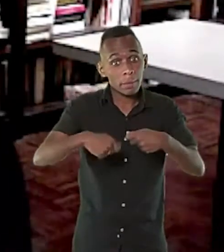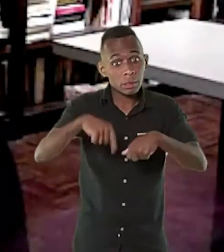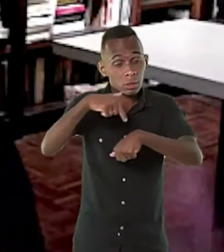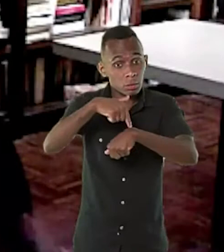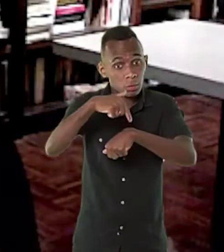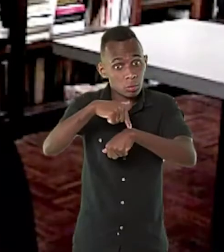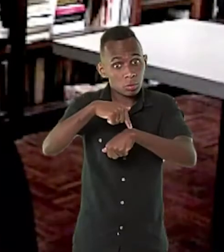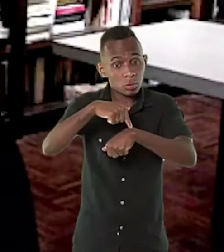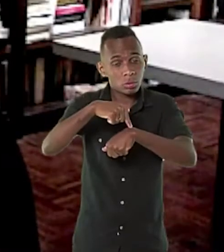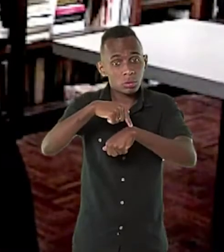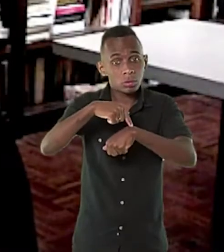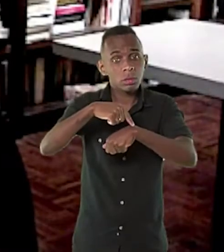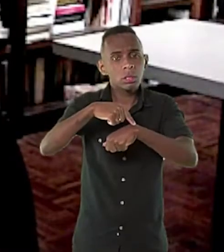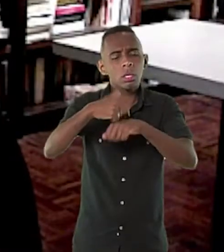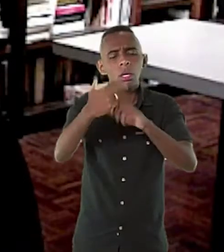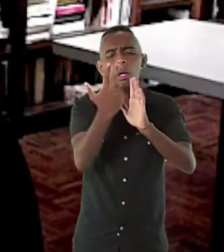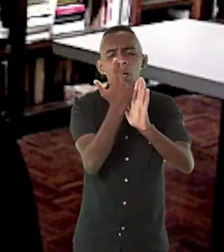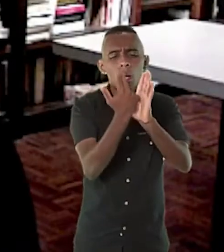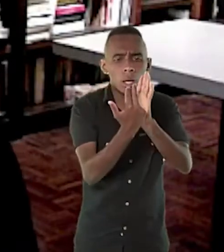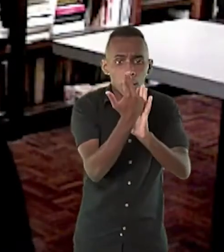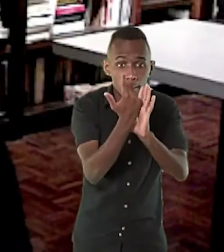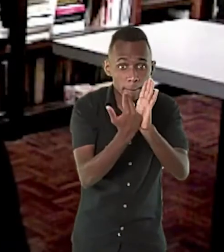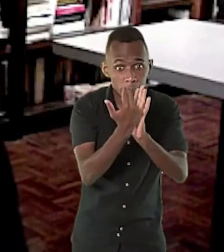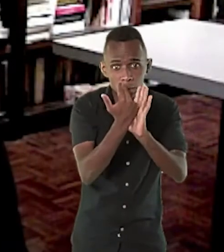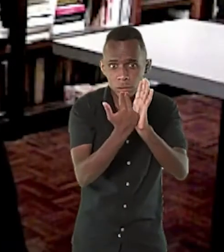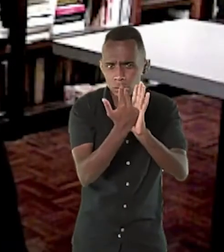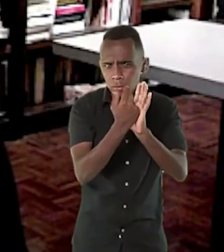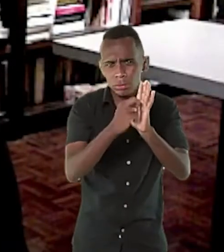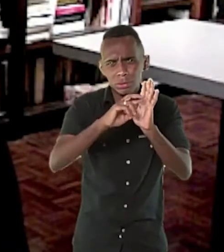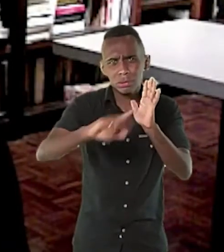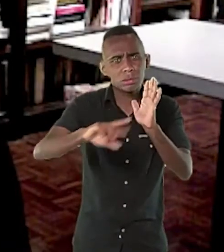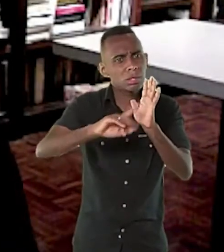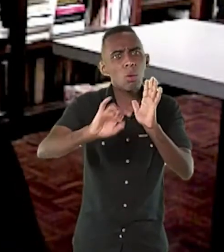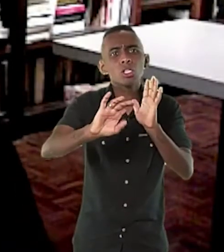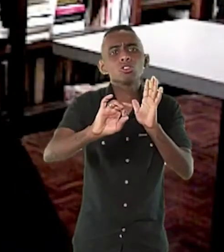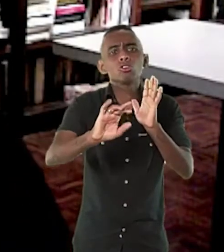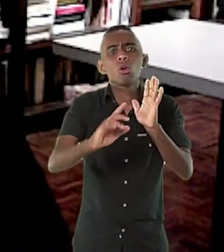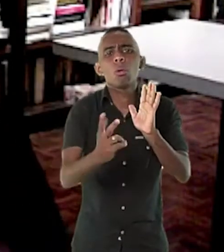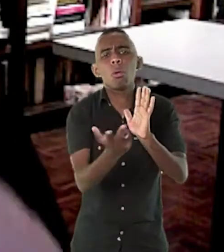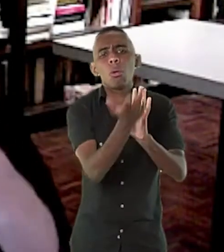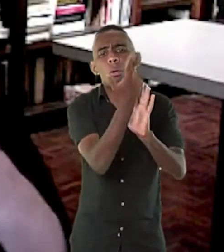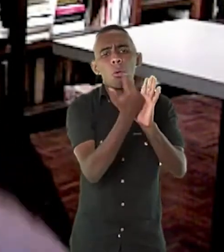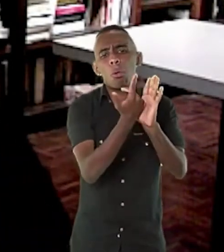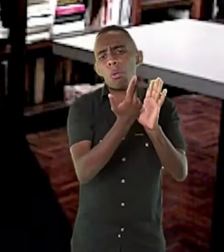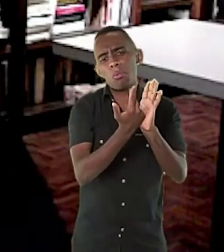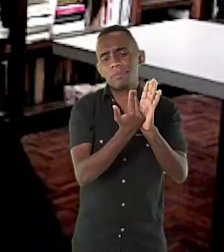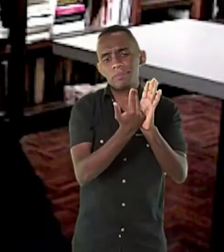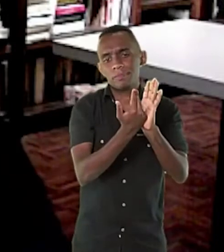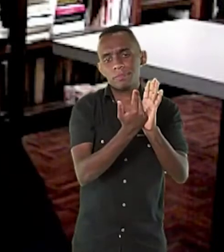vemos que a imagem, ela não é mais uma ilustração, ela não é mais